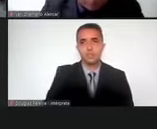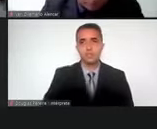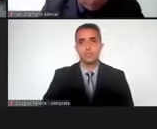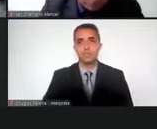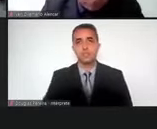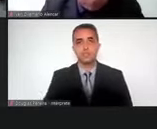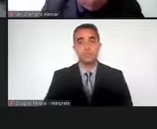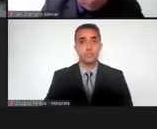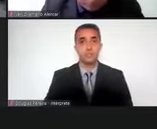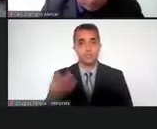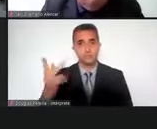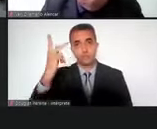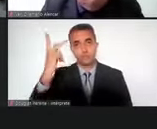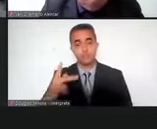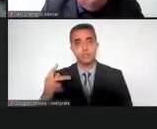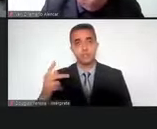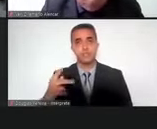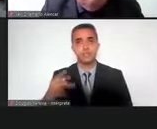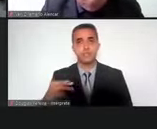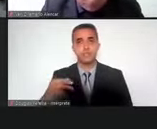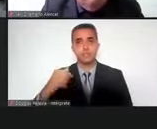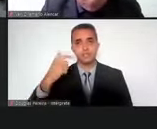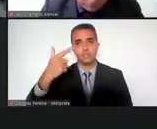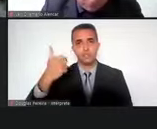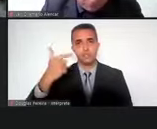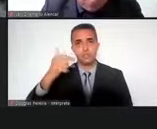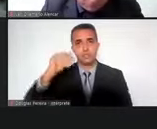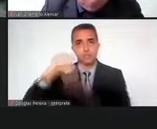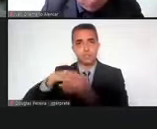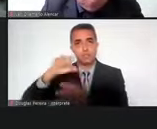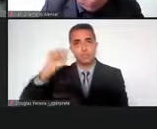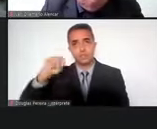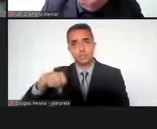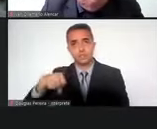Senhor presidente, foram 12 votos sim,